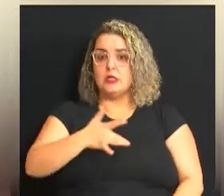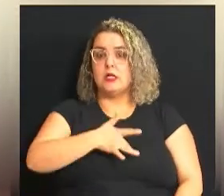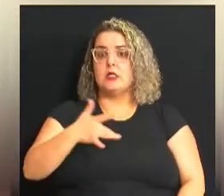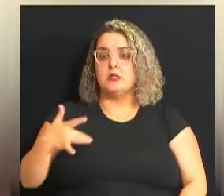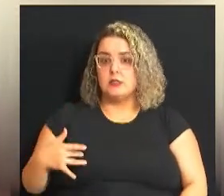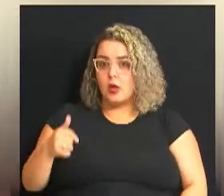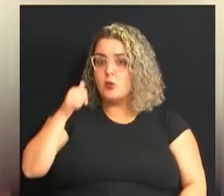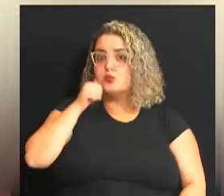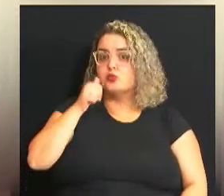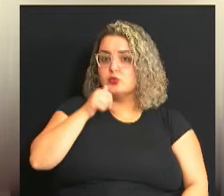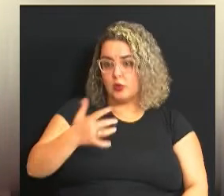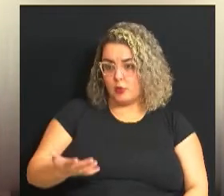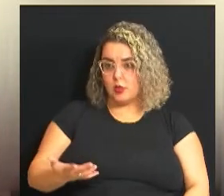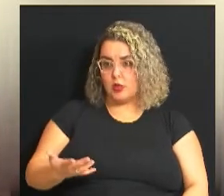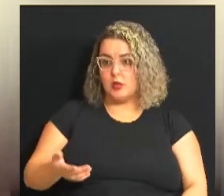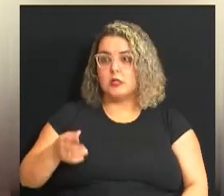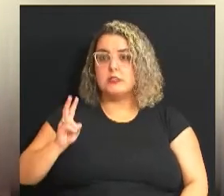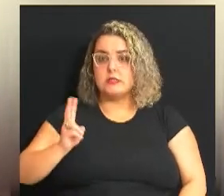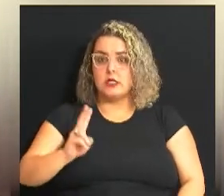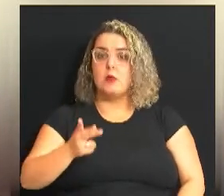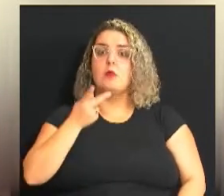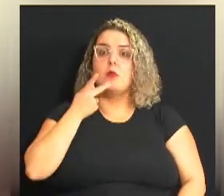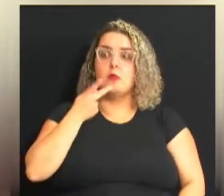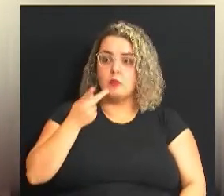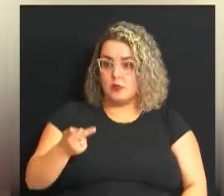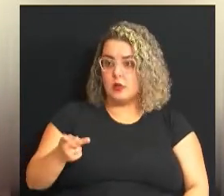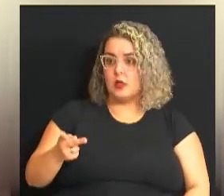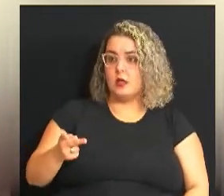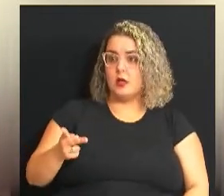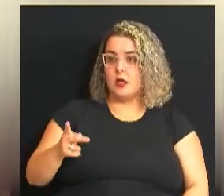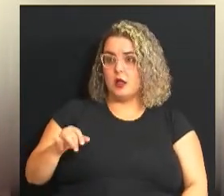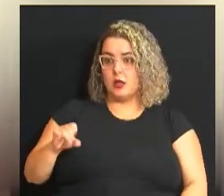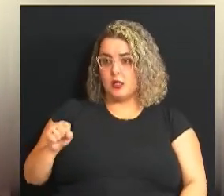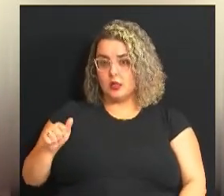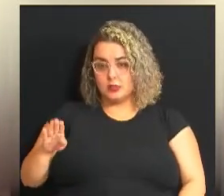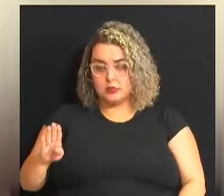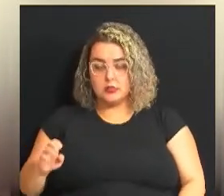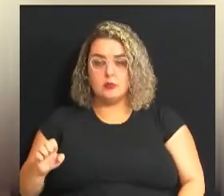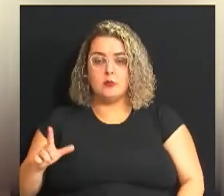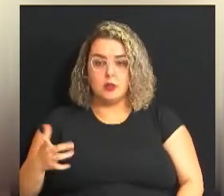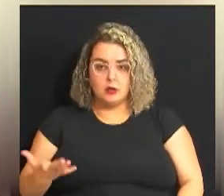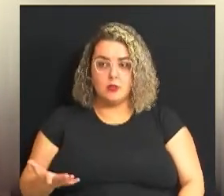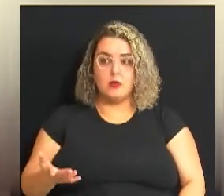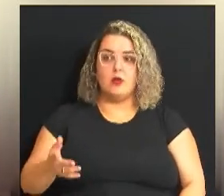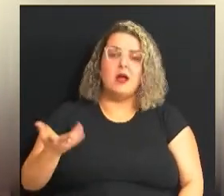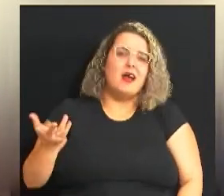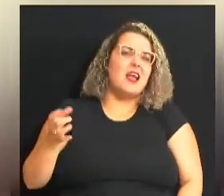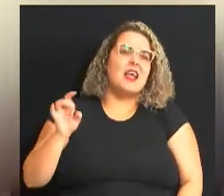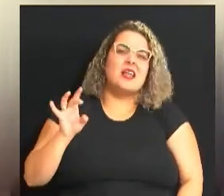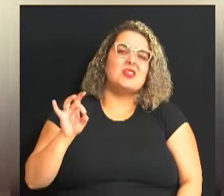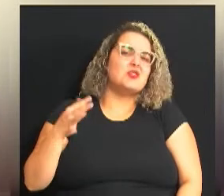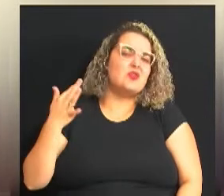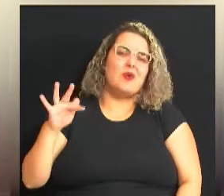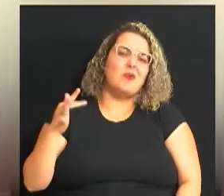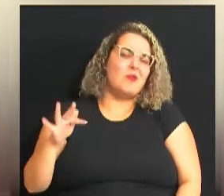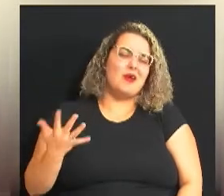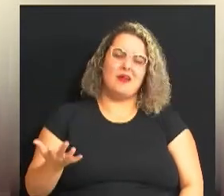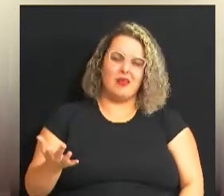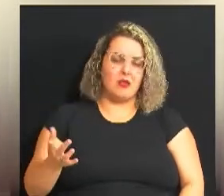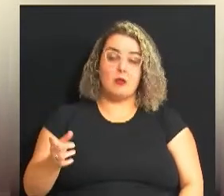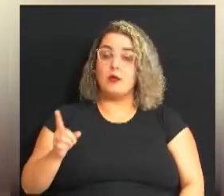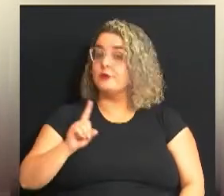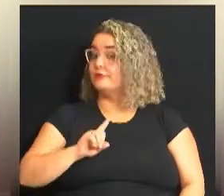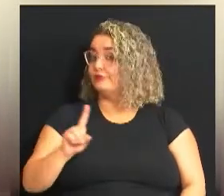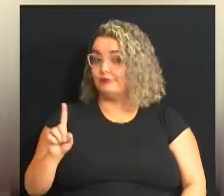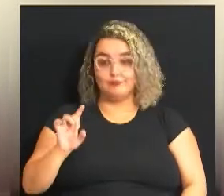mulher. Sempre, como disse a Grace aqui, foi tratado como, ah, é só uma dor de cólica. E não é apenas